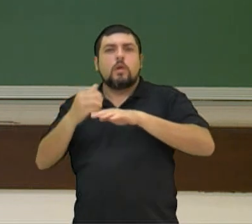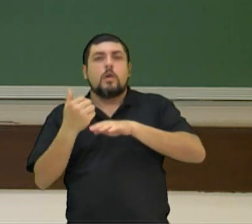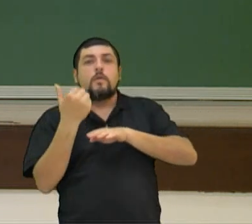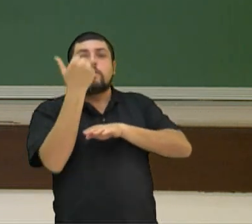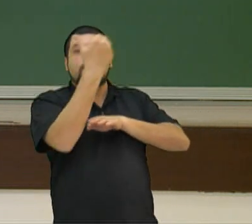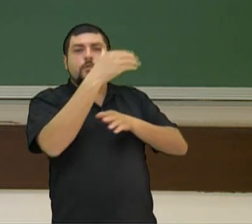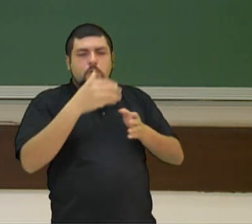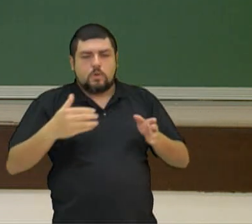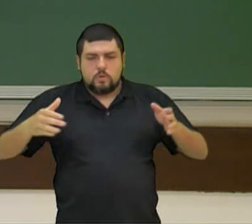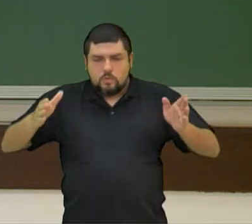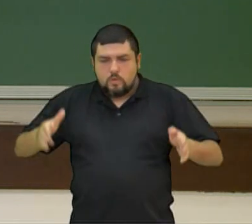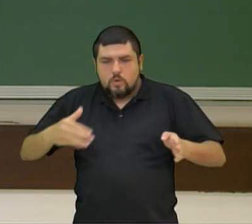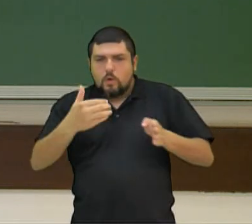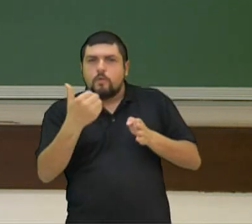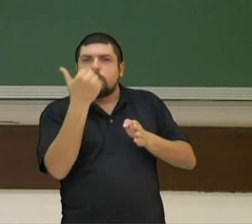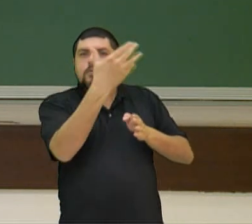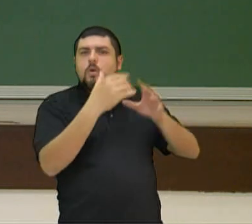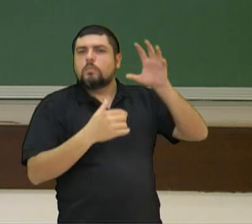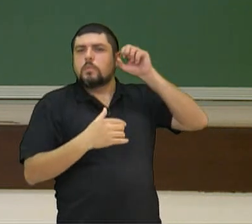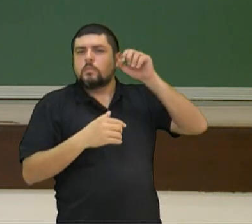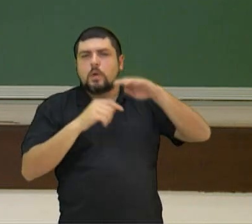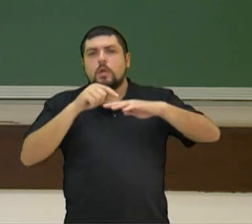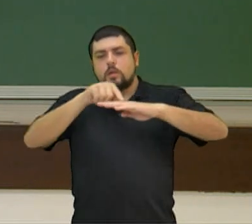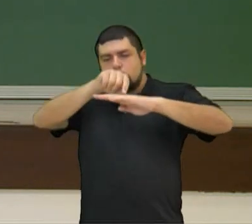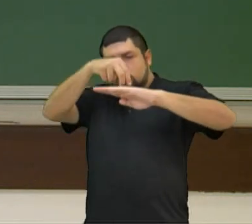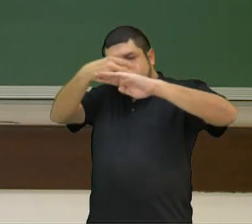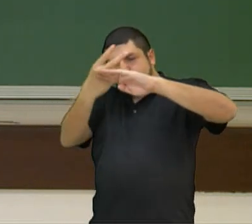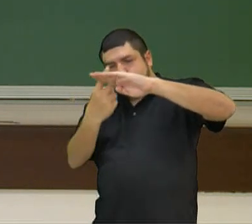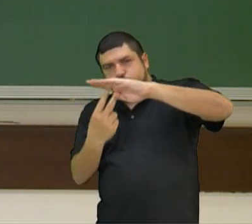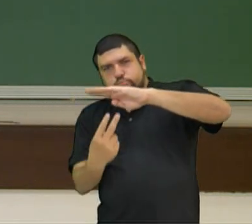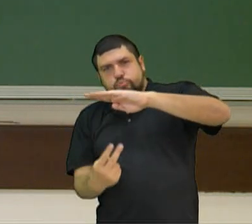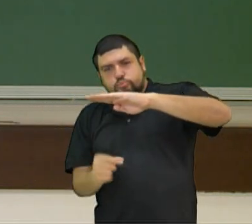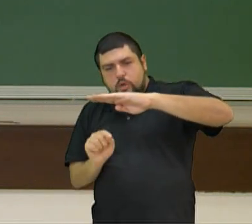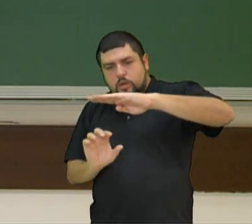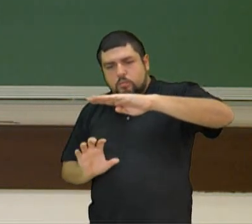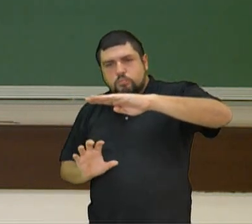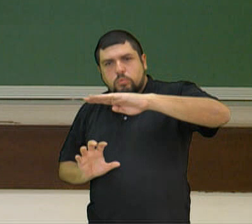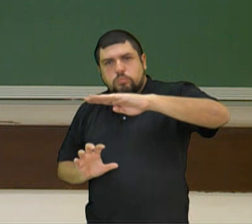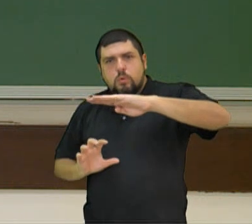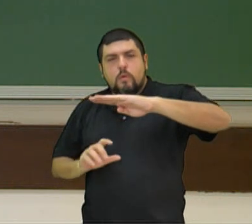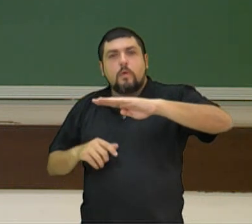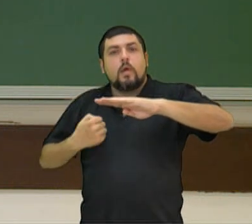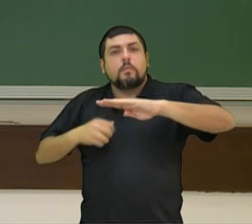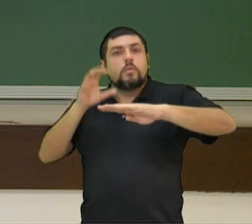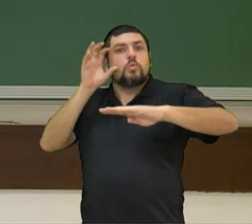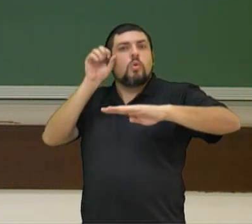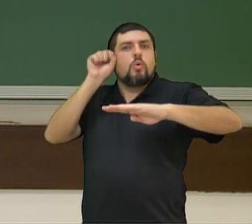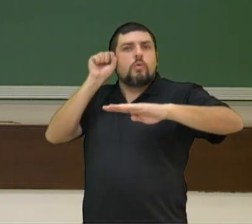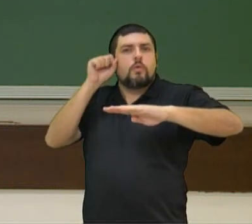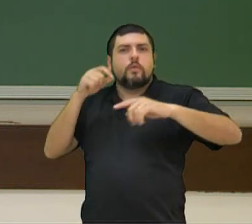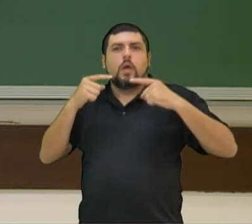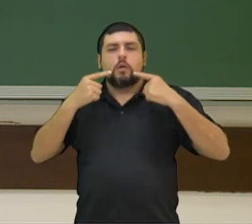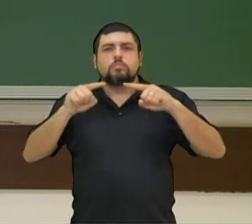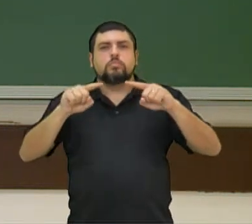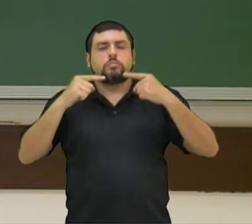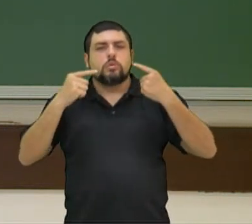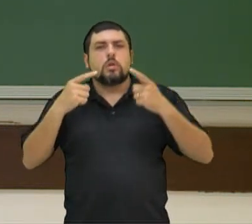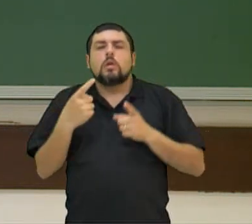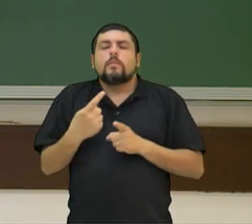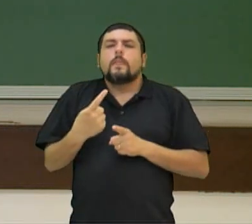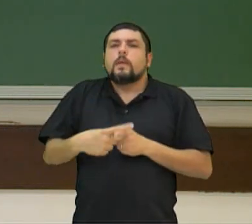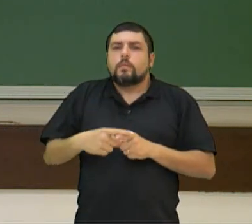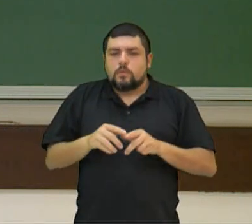que acompanha a apresentação. E claro, a atleta precisa ouvir essa música, porque os movimentos